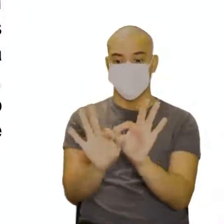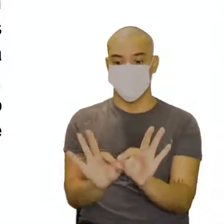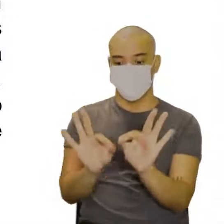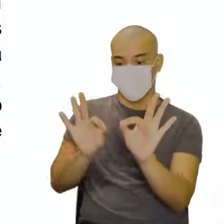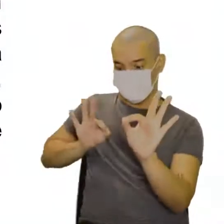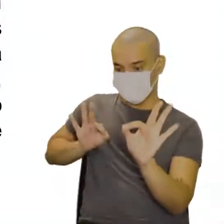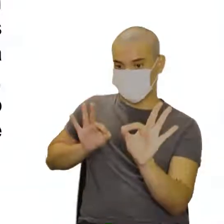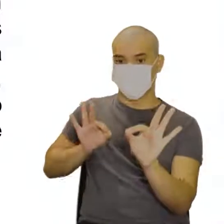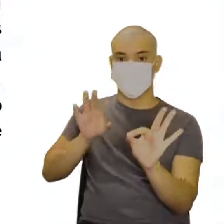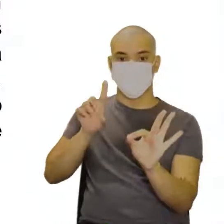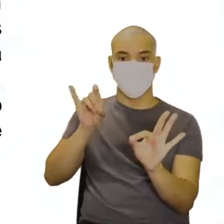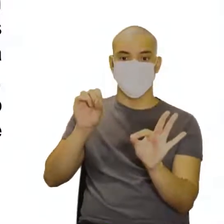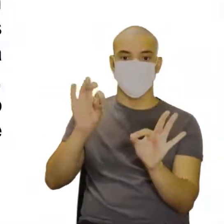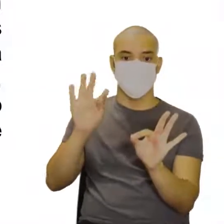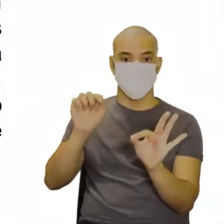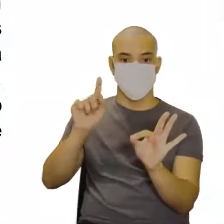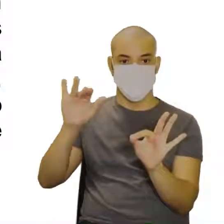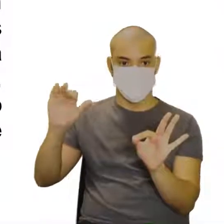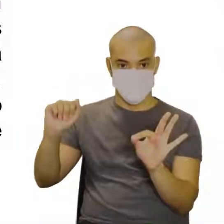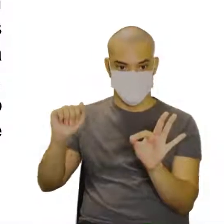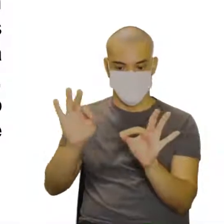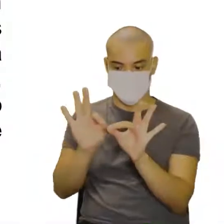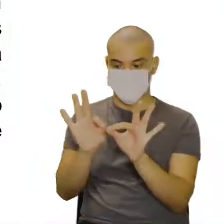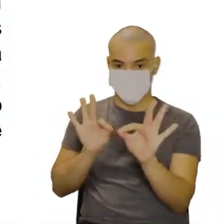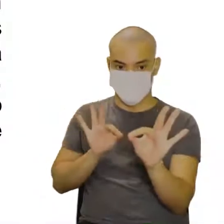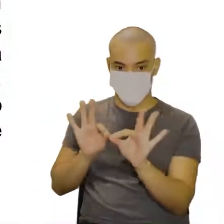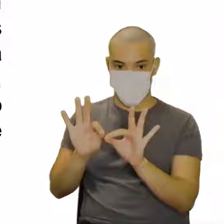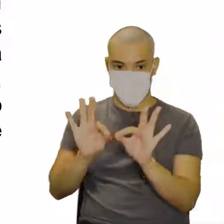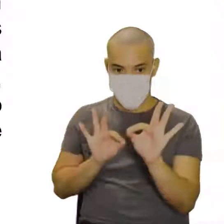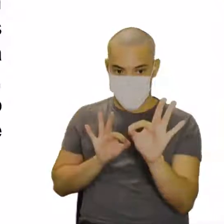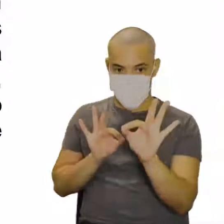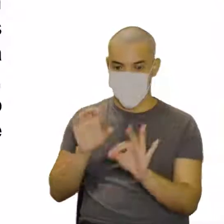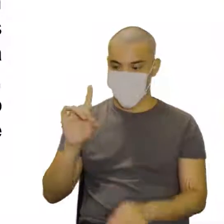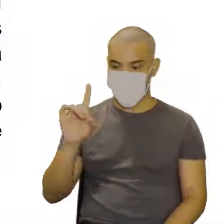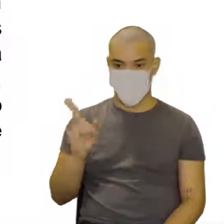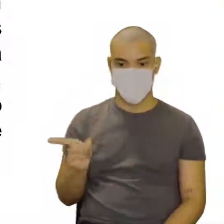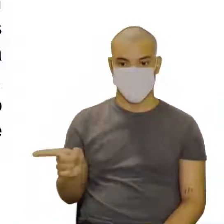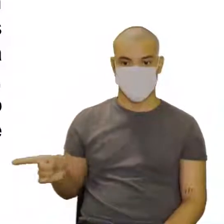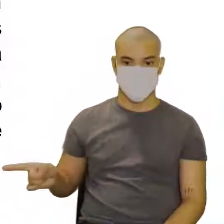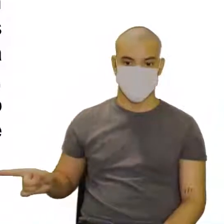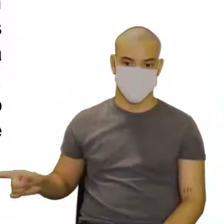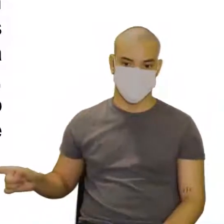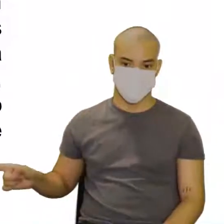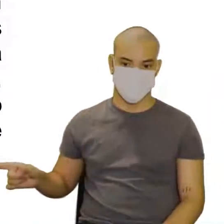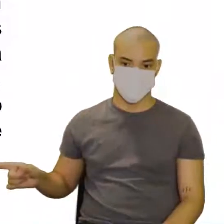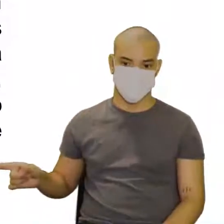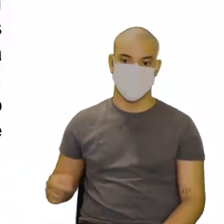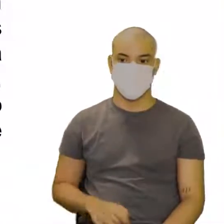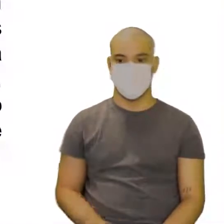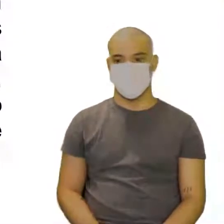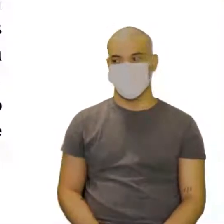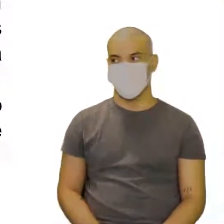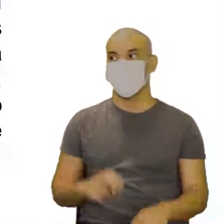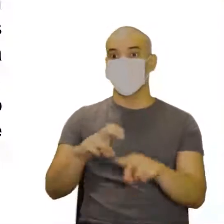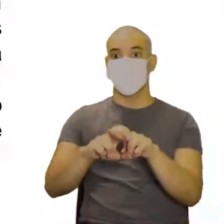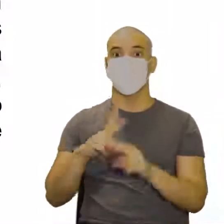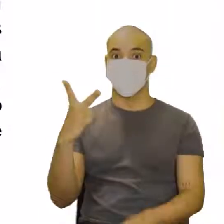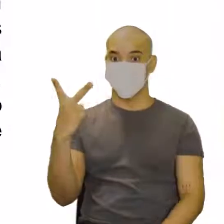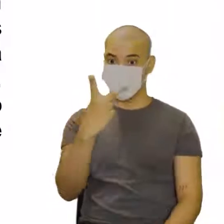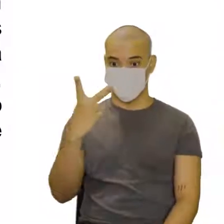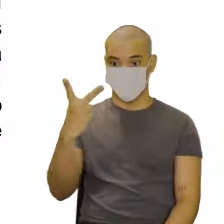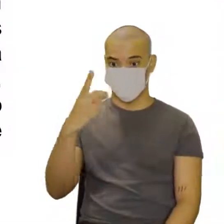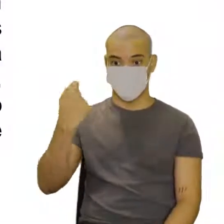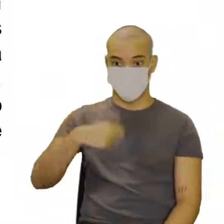tá aqui a distância que separa essas placas aqui. Entendido isso? Então, são esses dois fatores que a gente tem